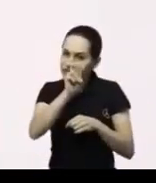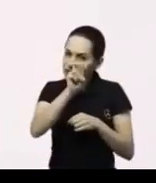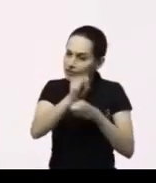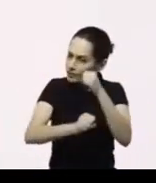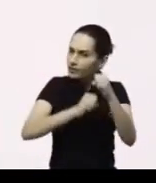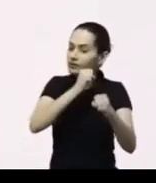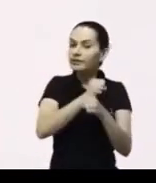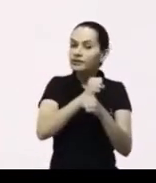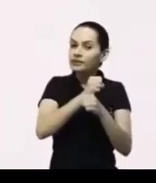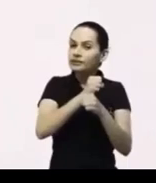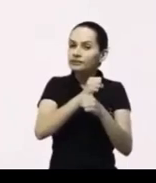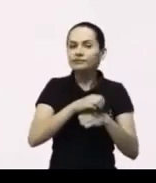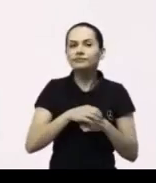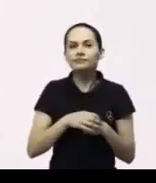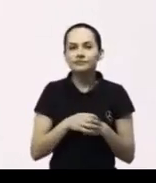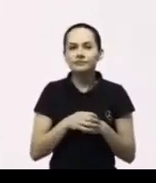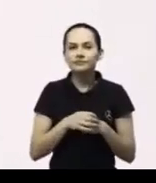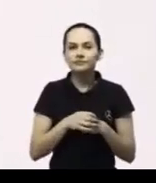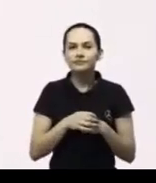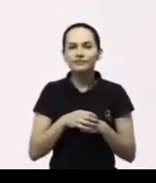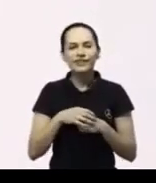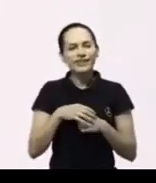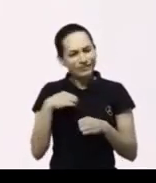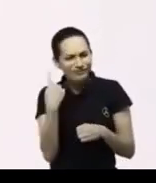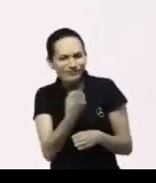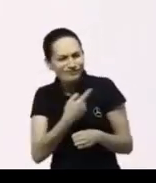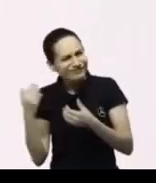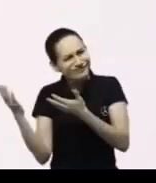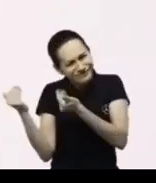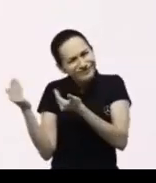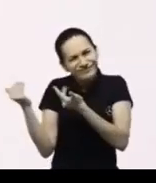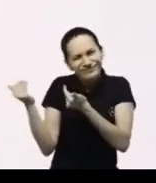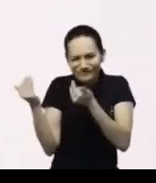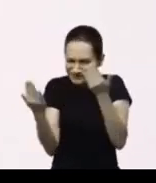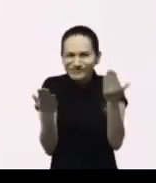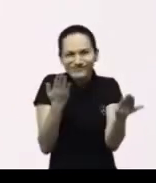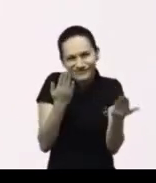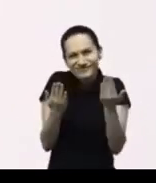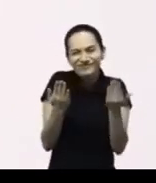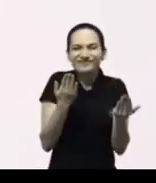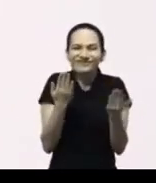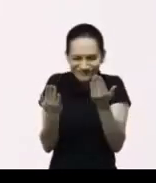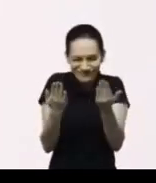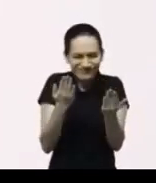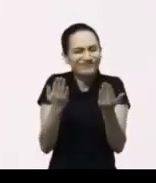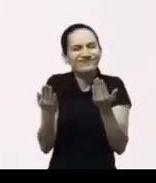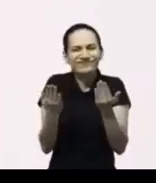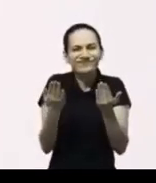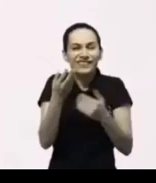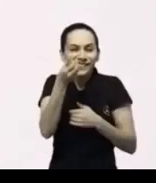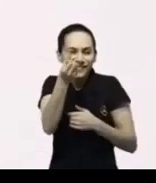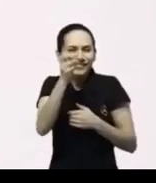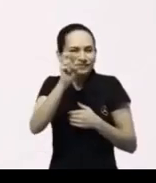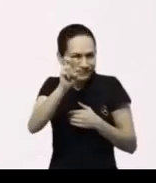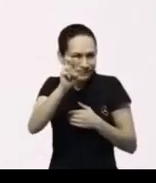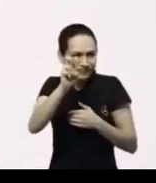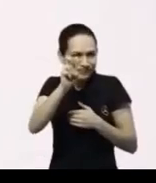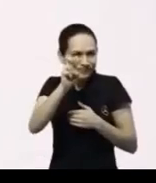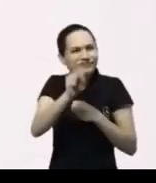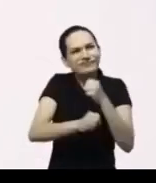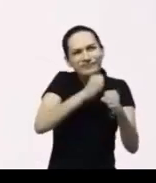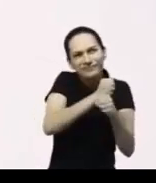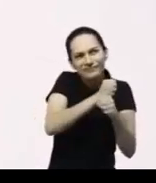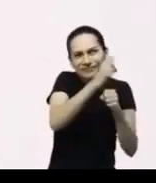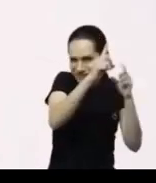anos. Somos bem mais jovens comparando com os 65